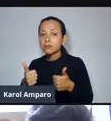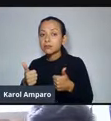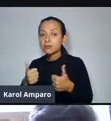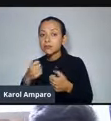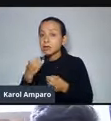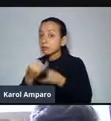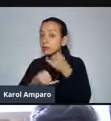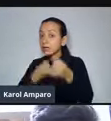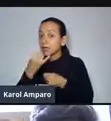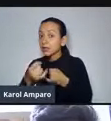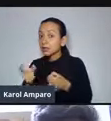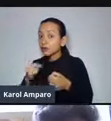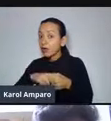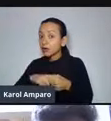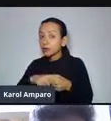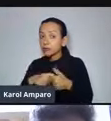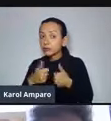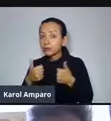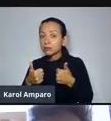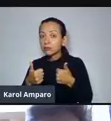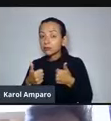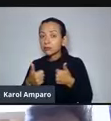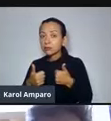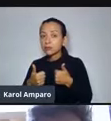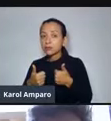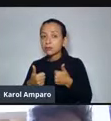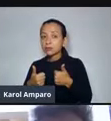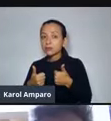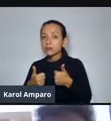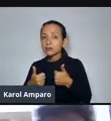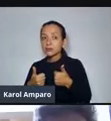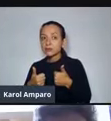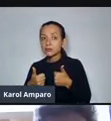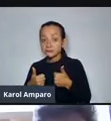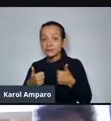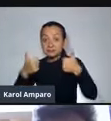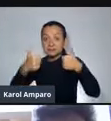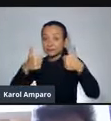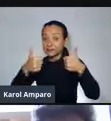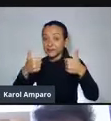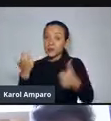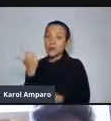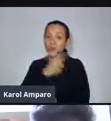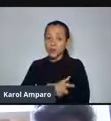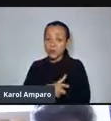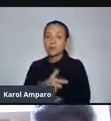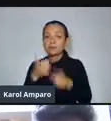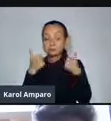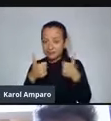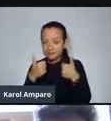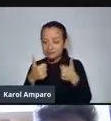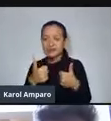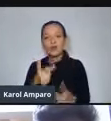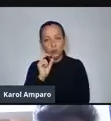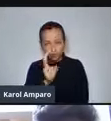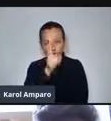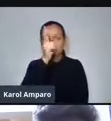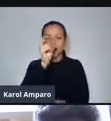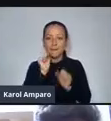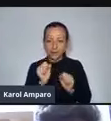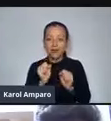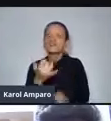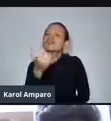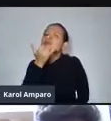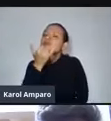Agora está voltando. Isso, agora está voltando, agora está falando, beleza. Voltou, voltou, restabeleceu o sinal. Pode continuar, mestre.